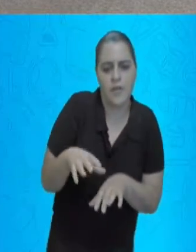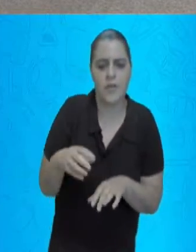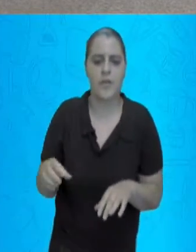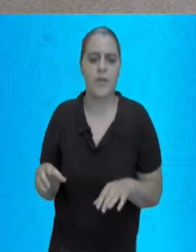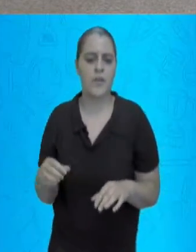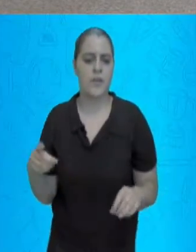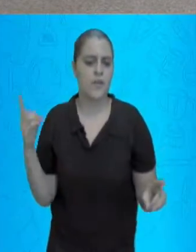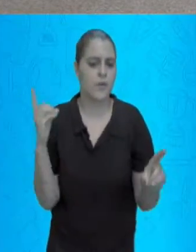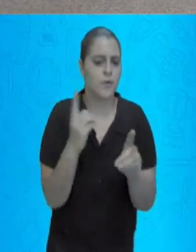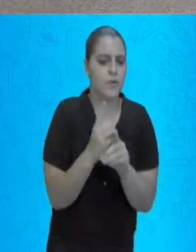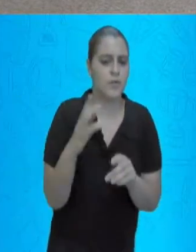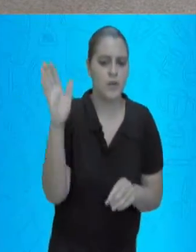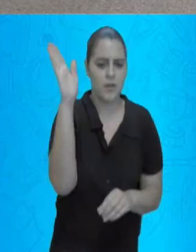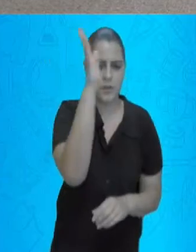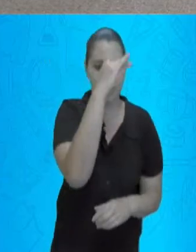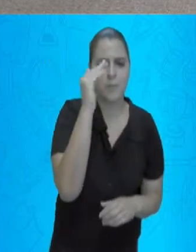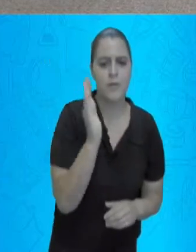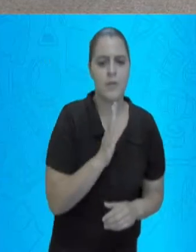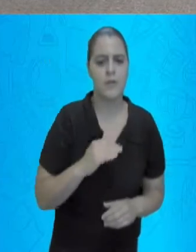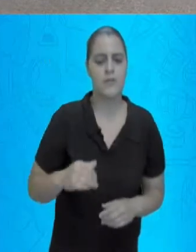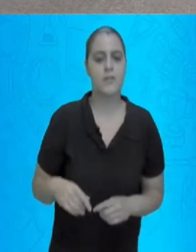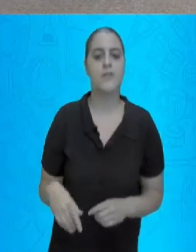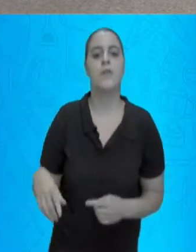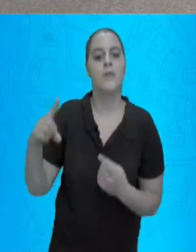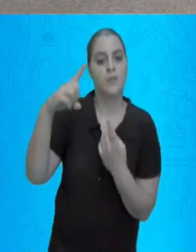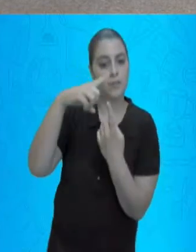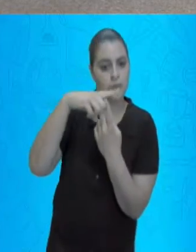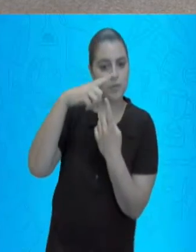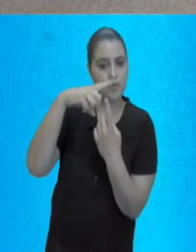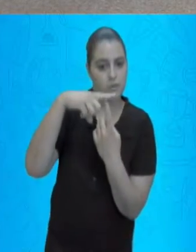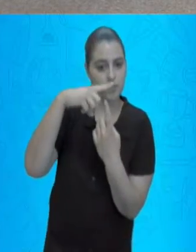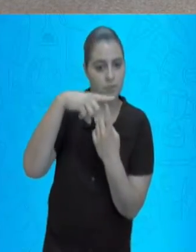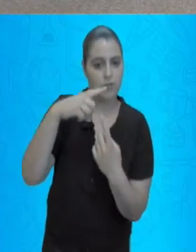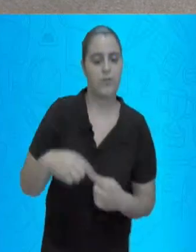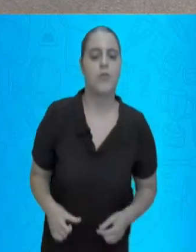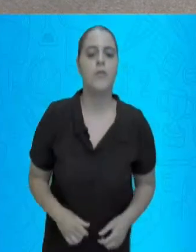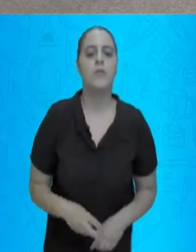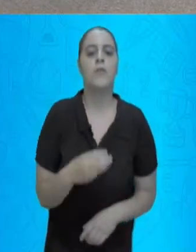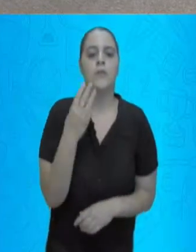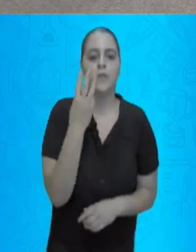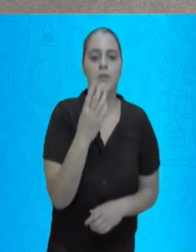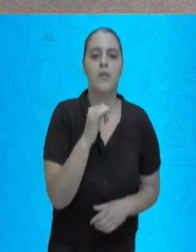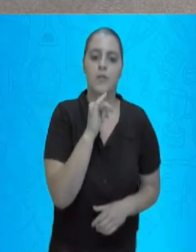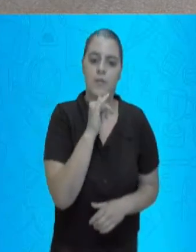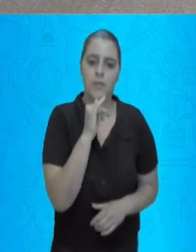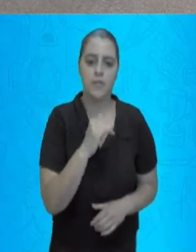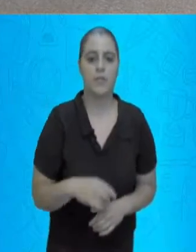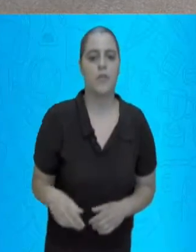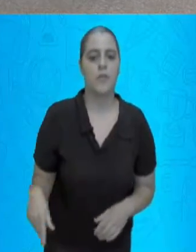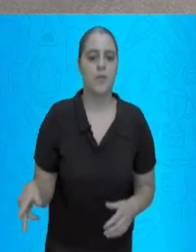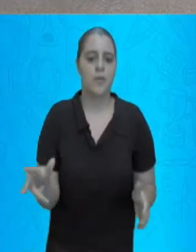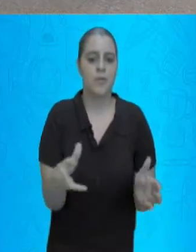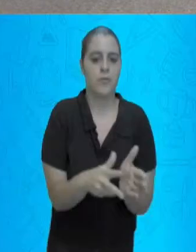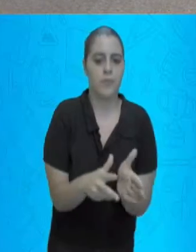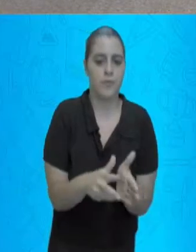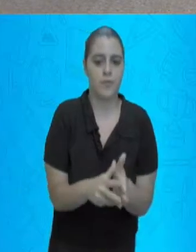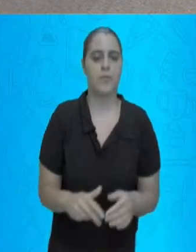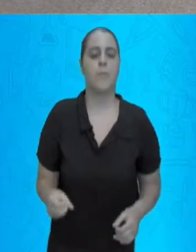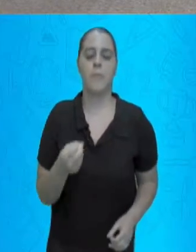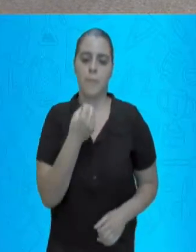Brasil, no estado do Tocantins. Então, 3 exemplos de fósseis.